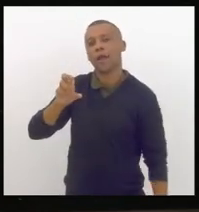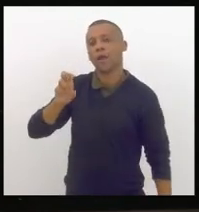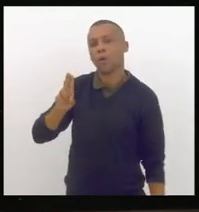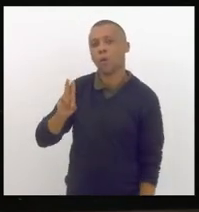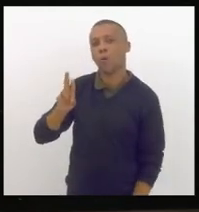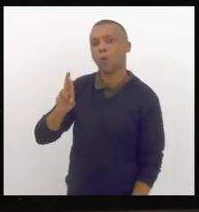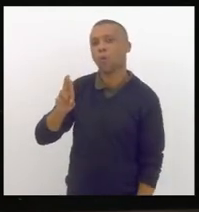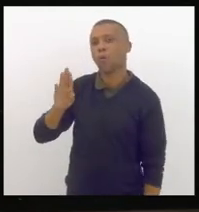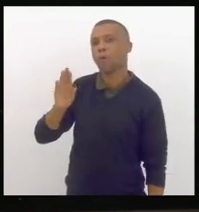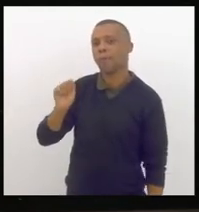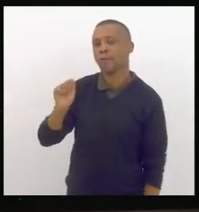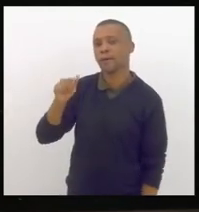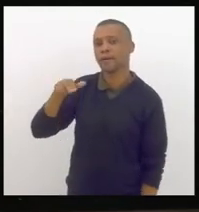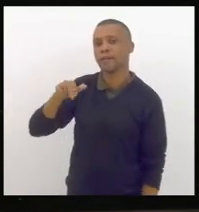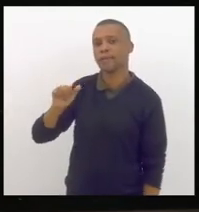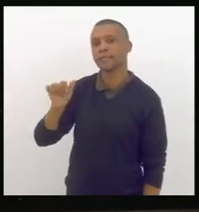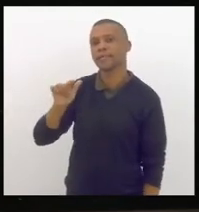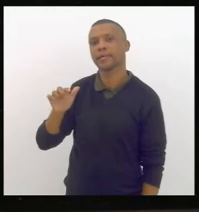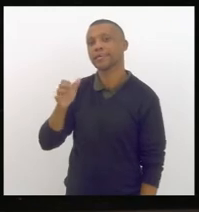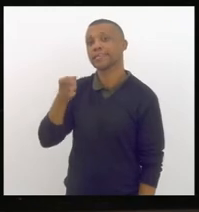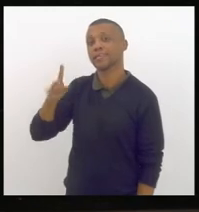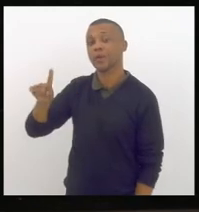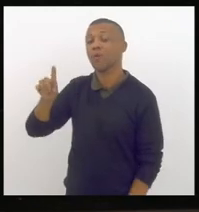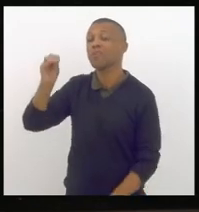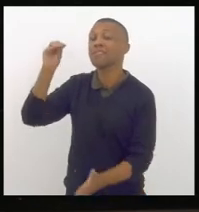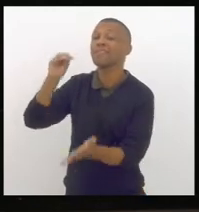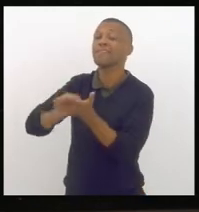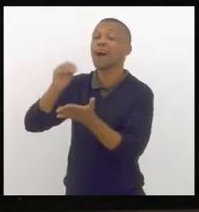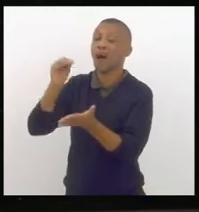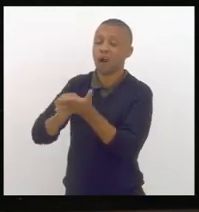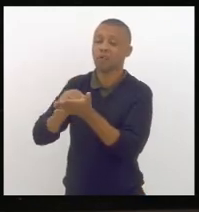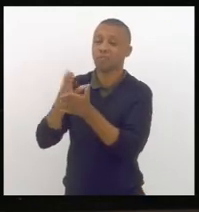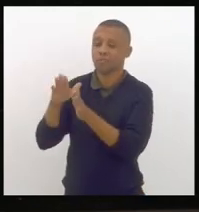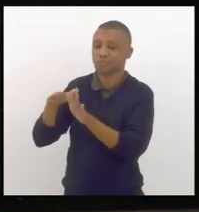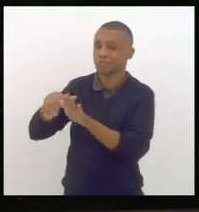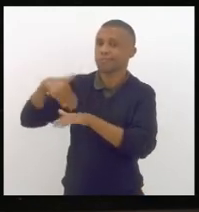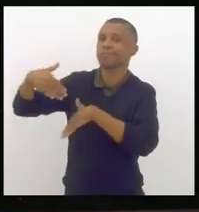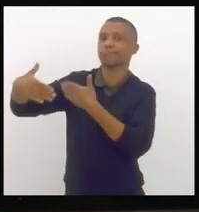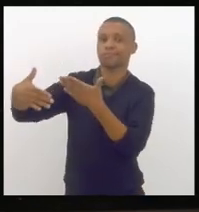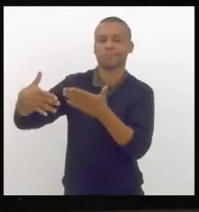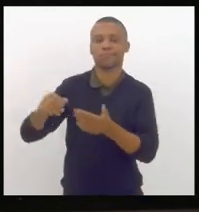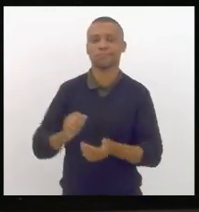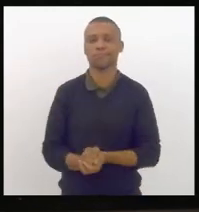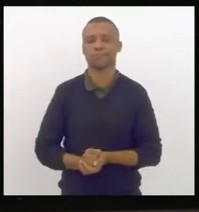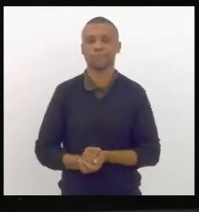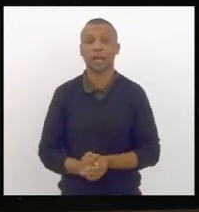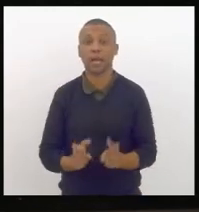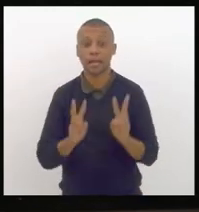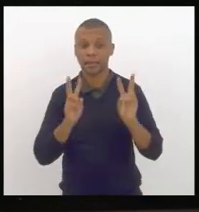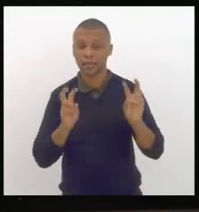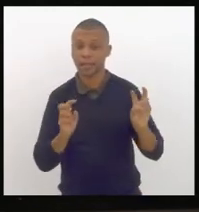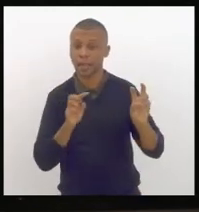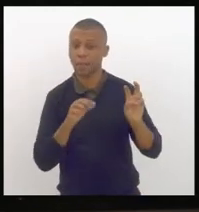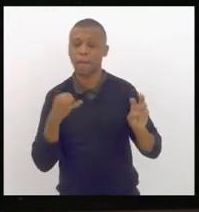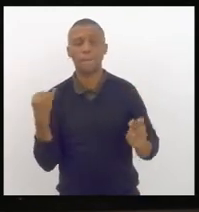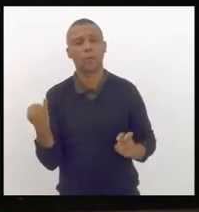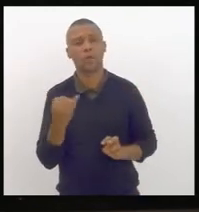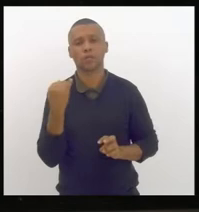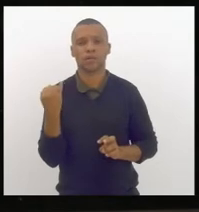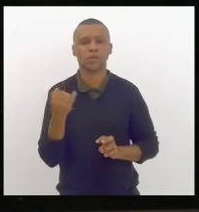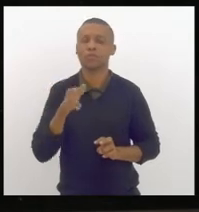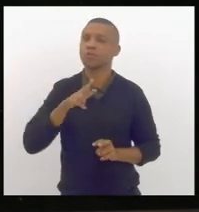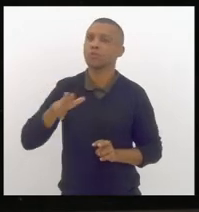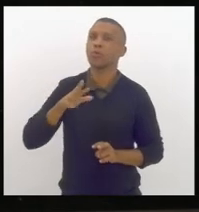deram a contento. Esse é um tema muito importante para nós, não só porque o